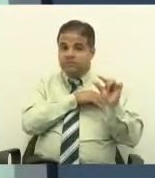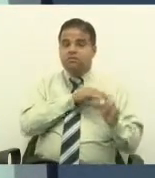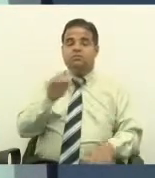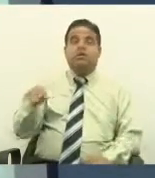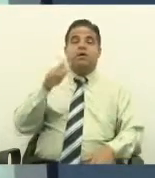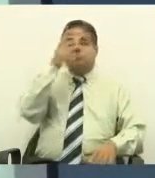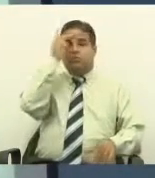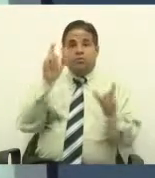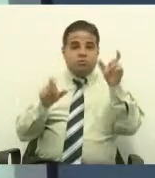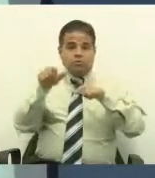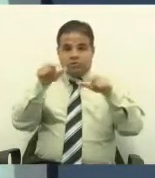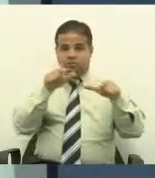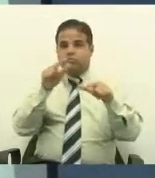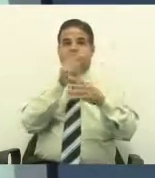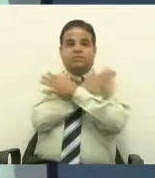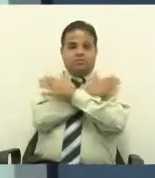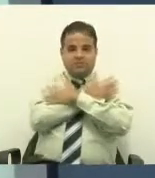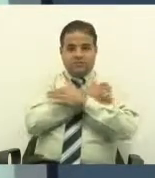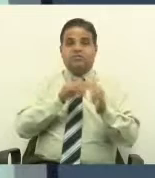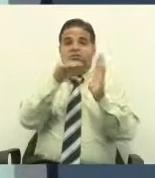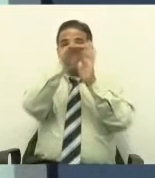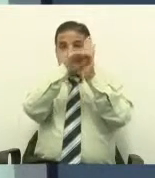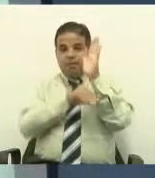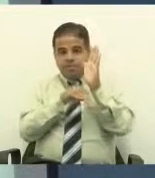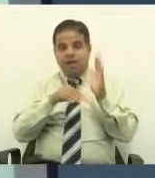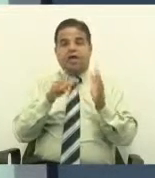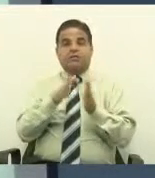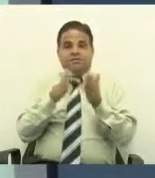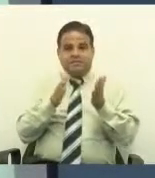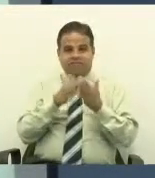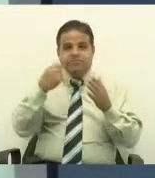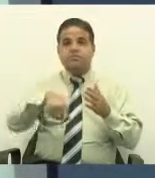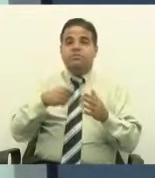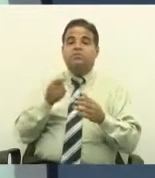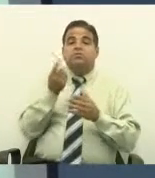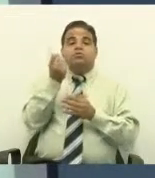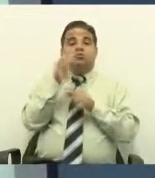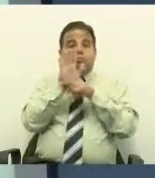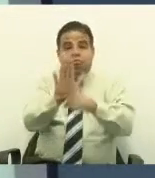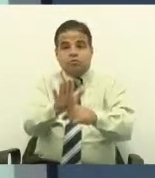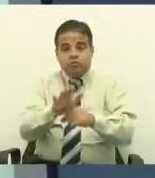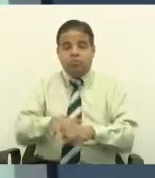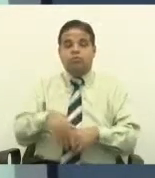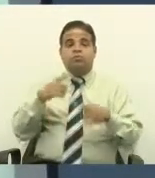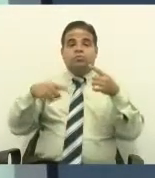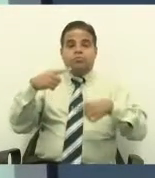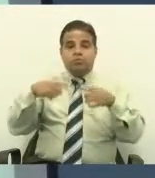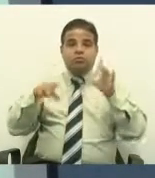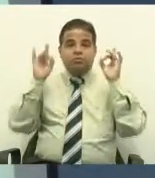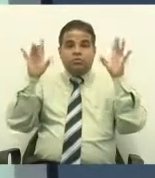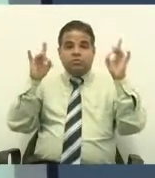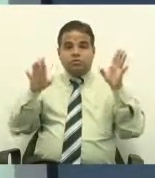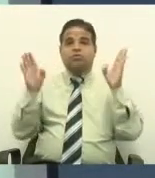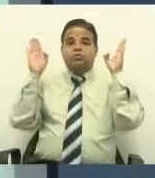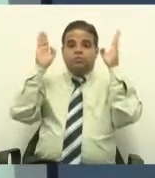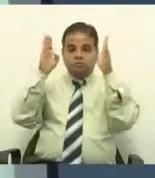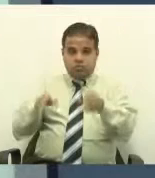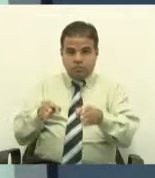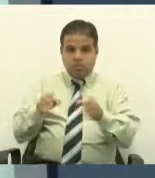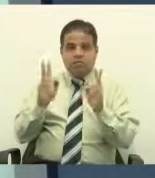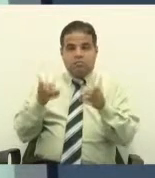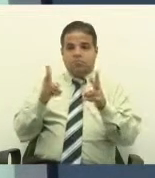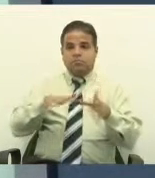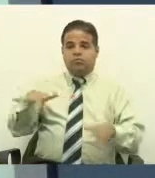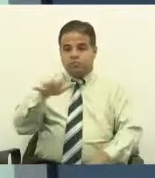Os trabalhadores desempregados que se encontram abaixo da linha da pobreza necessitam de um auxílio maior e de políticas públicas específicas voltadas para os